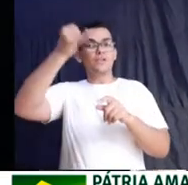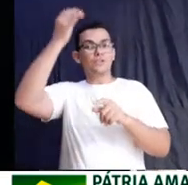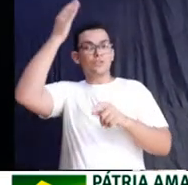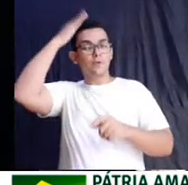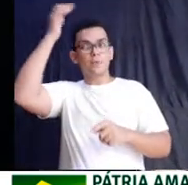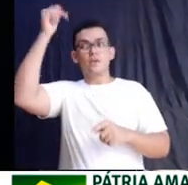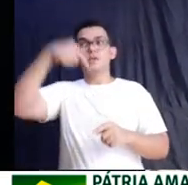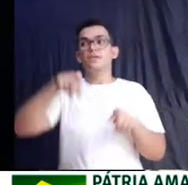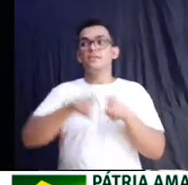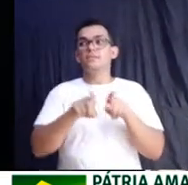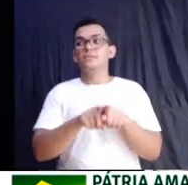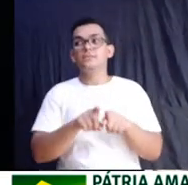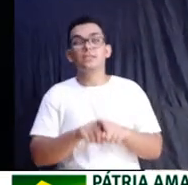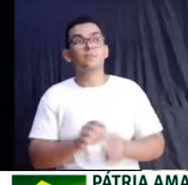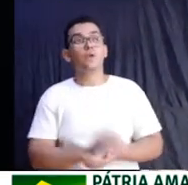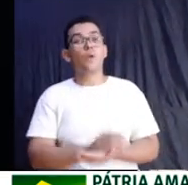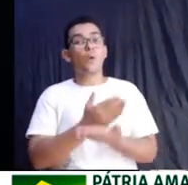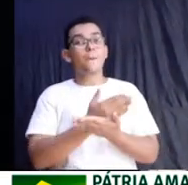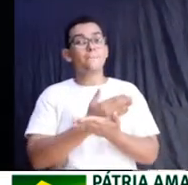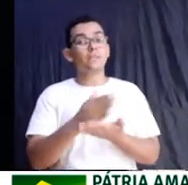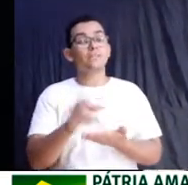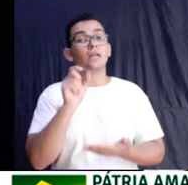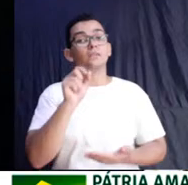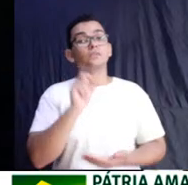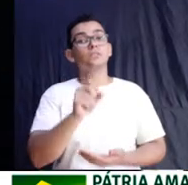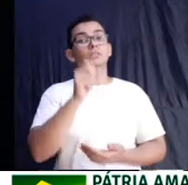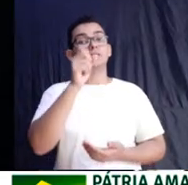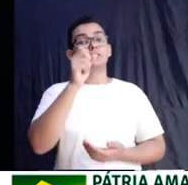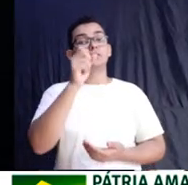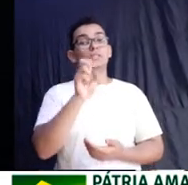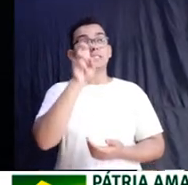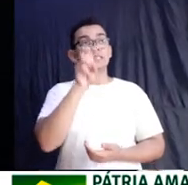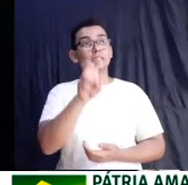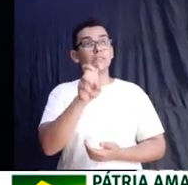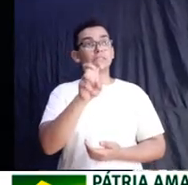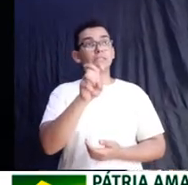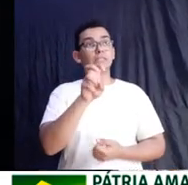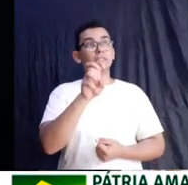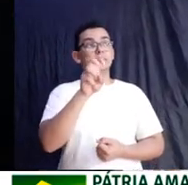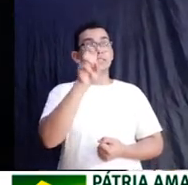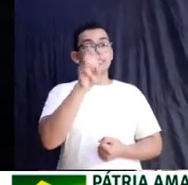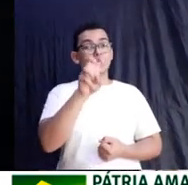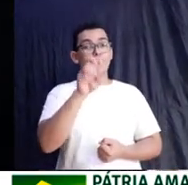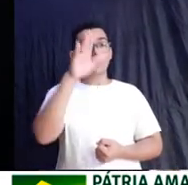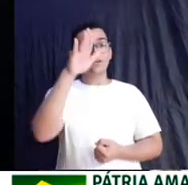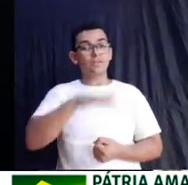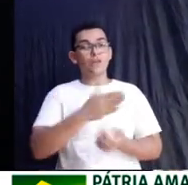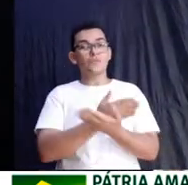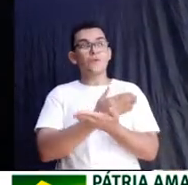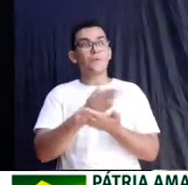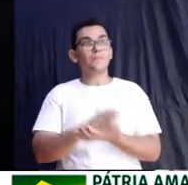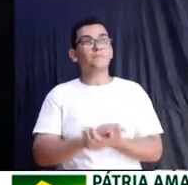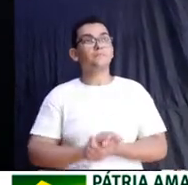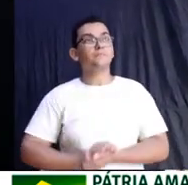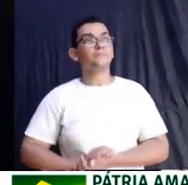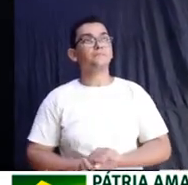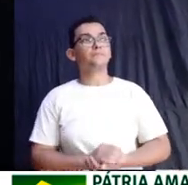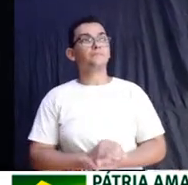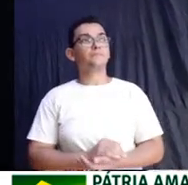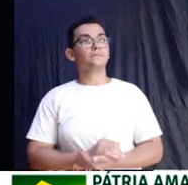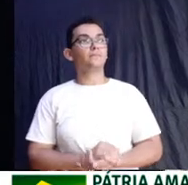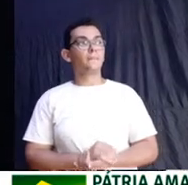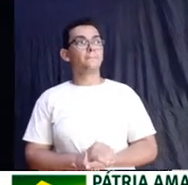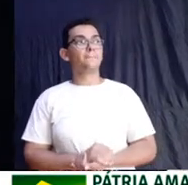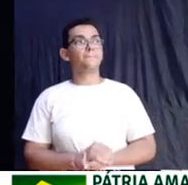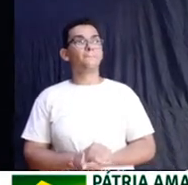das 15 horas, a partir das 5 horas da tarde, vamos estar aqui. Vamos encerrando com a batucada. Tu vem, tu